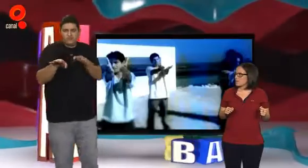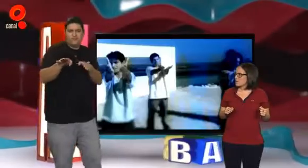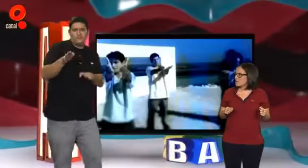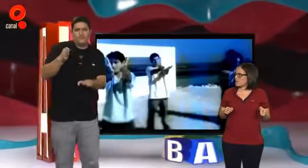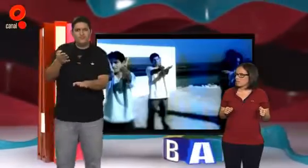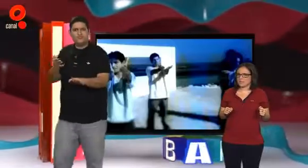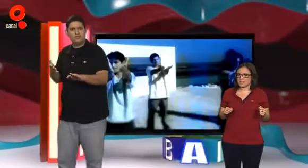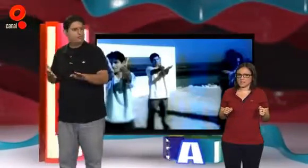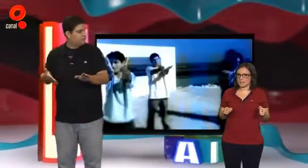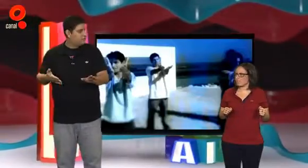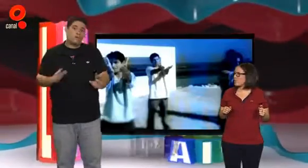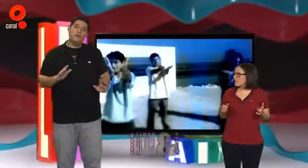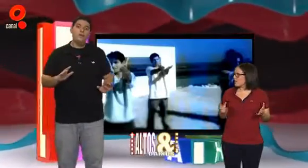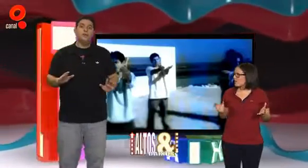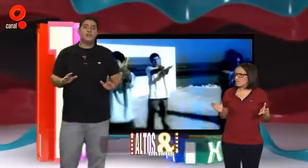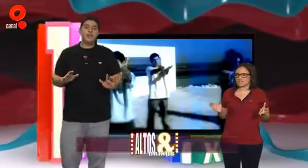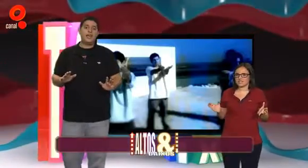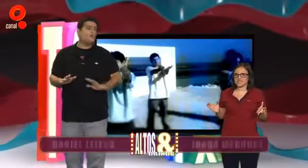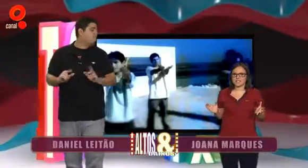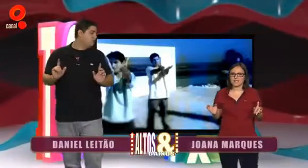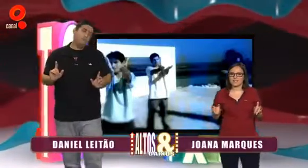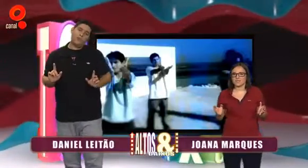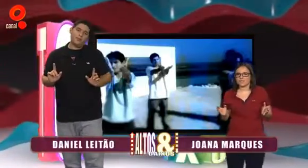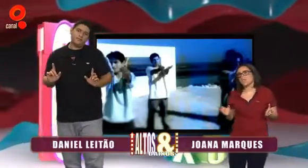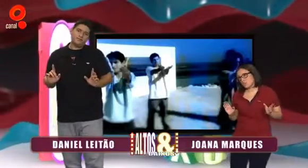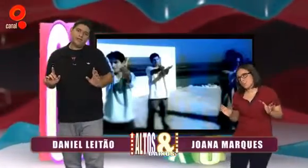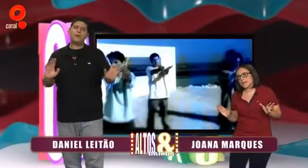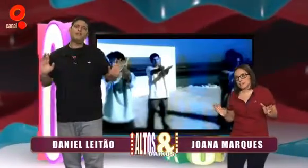o que é isto explica o que foi